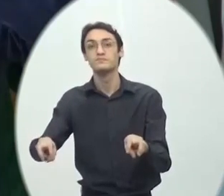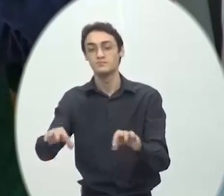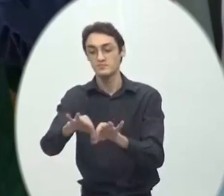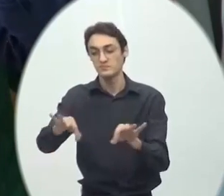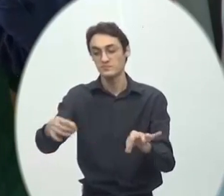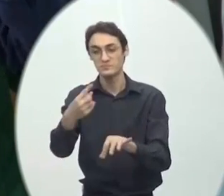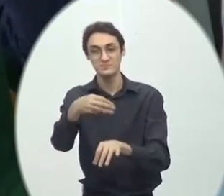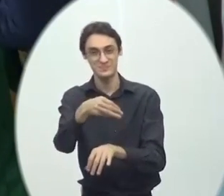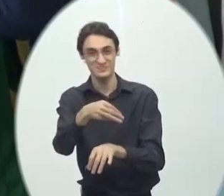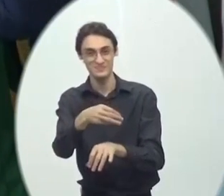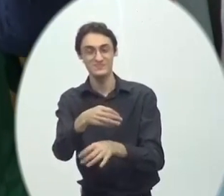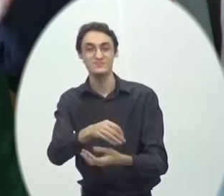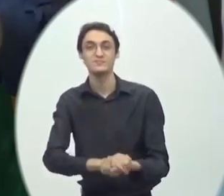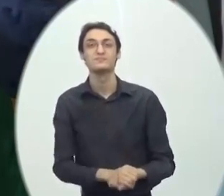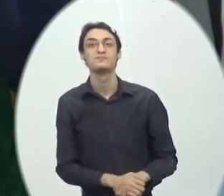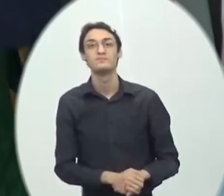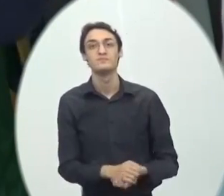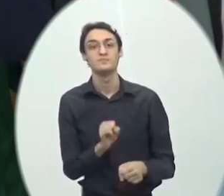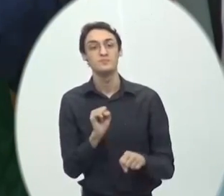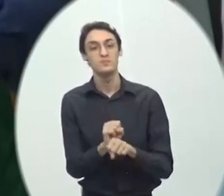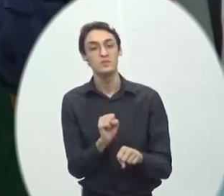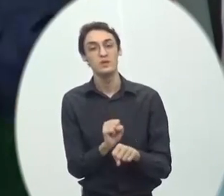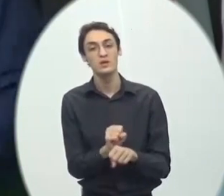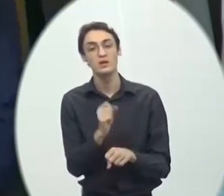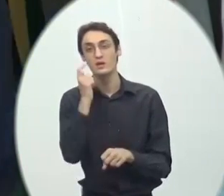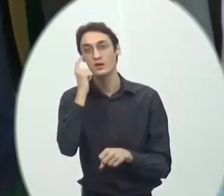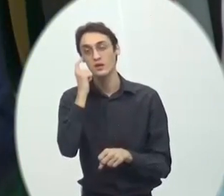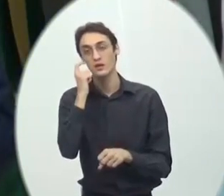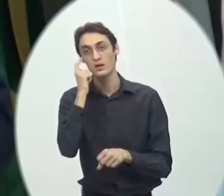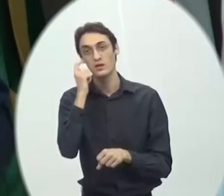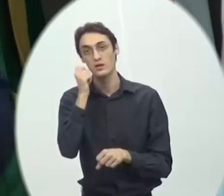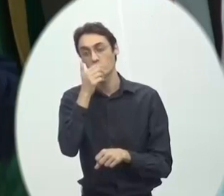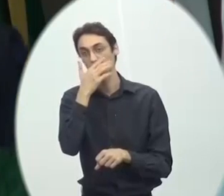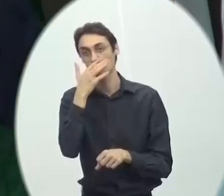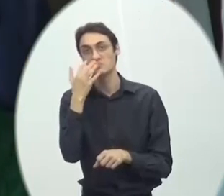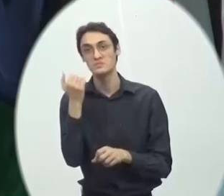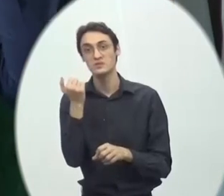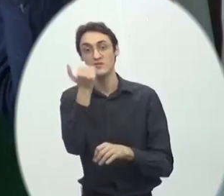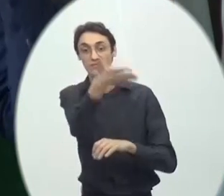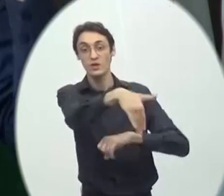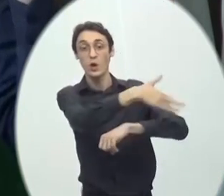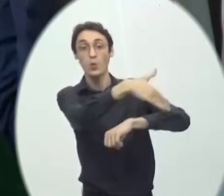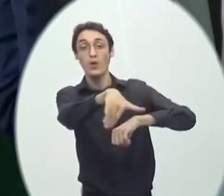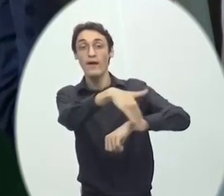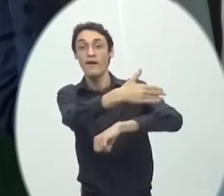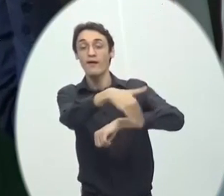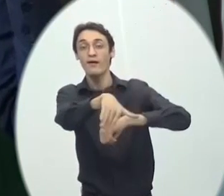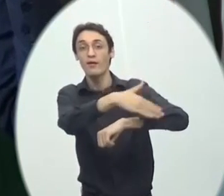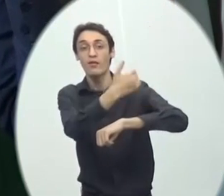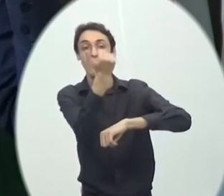o seu atendimento numa cadeira direitinho. Não, ela tem que ficar do lado de fora.